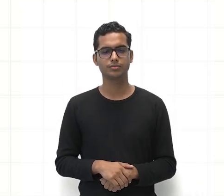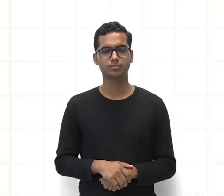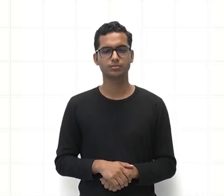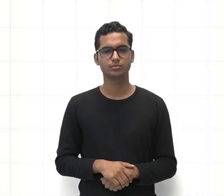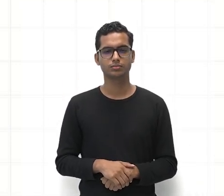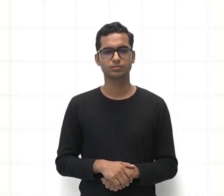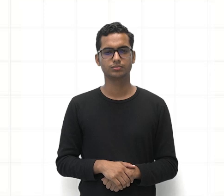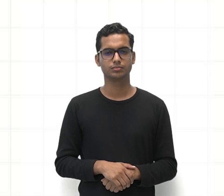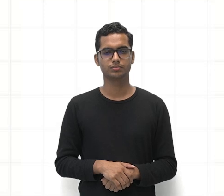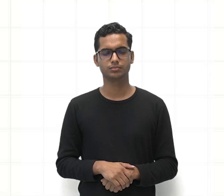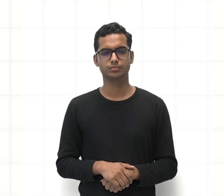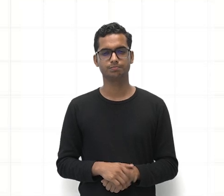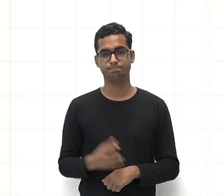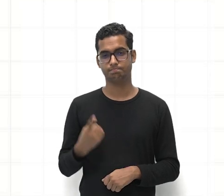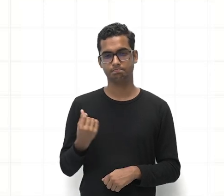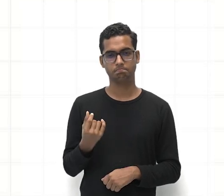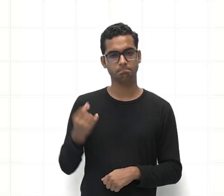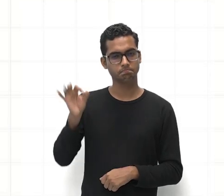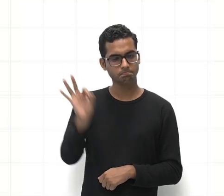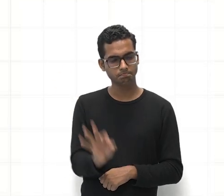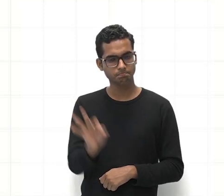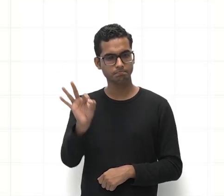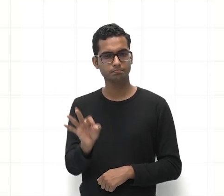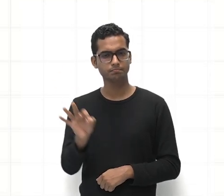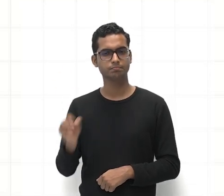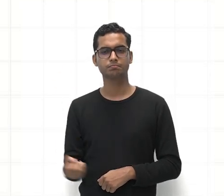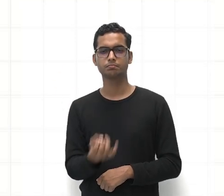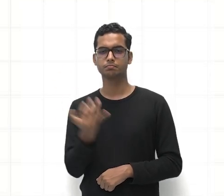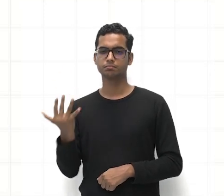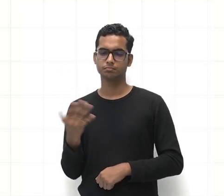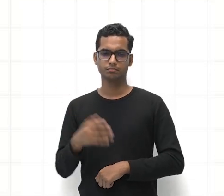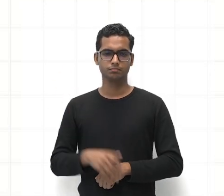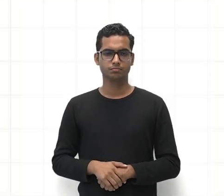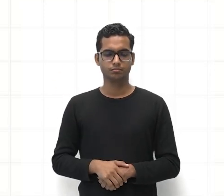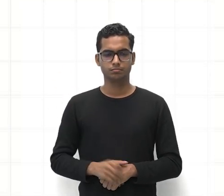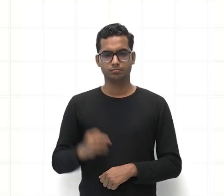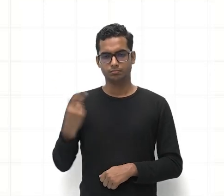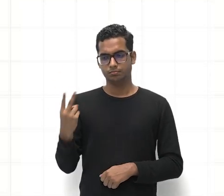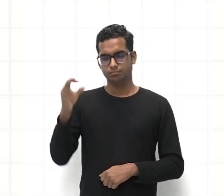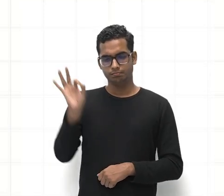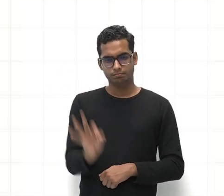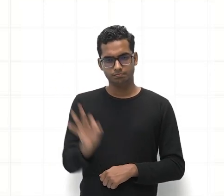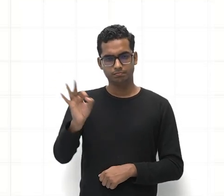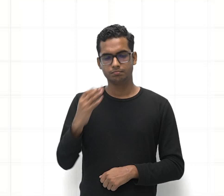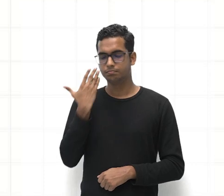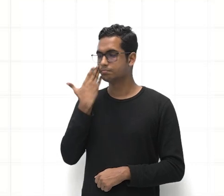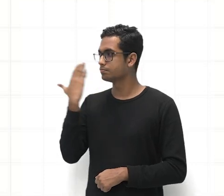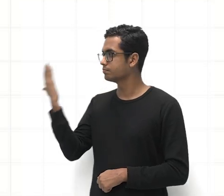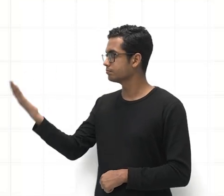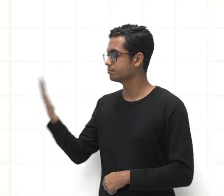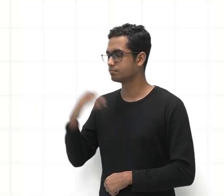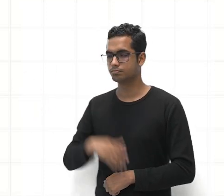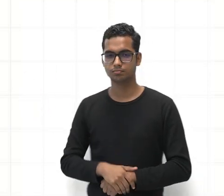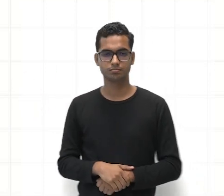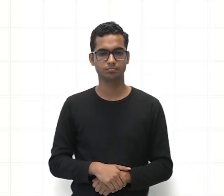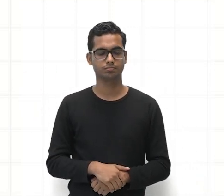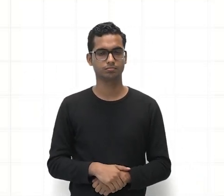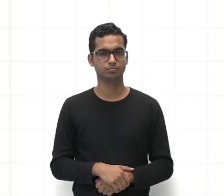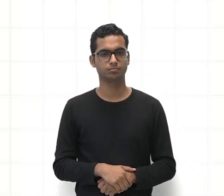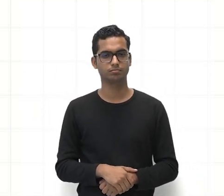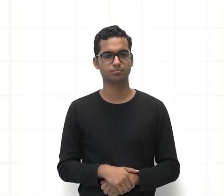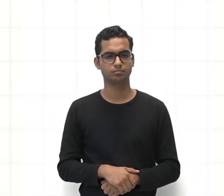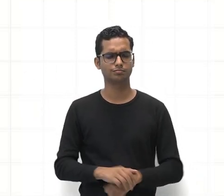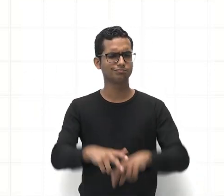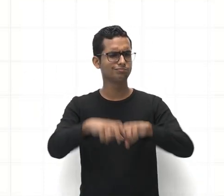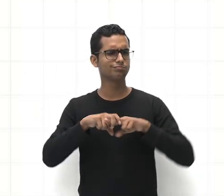valor percentual, né, vai ser igual a 2%, que no caso aqui, ó, foi escrito. Por que